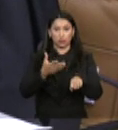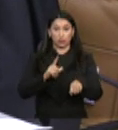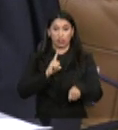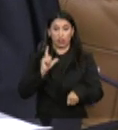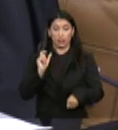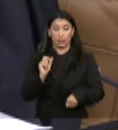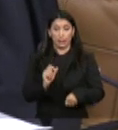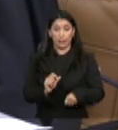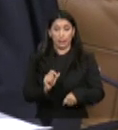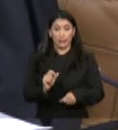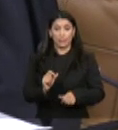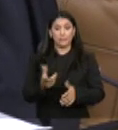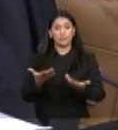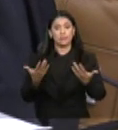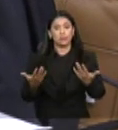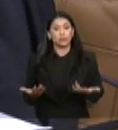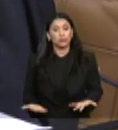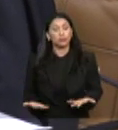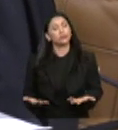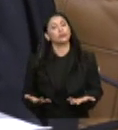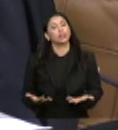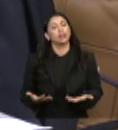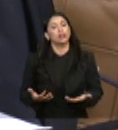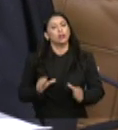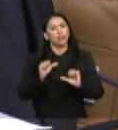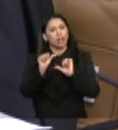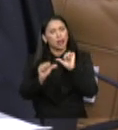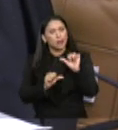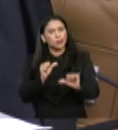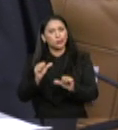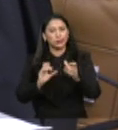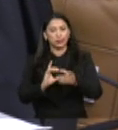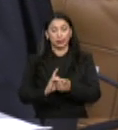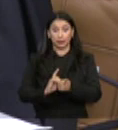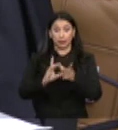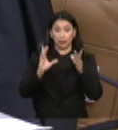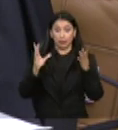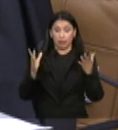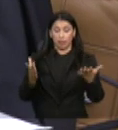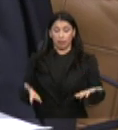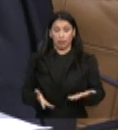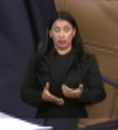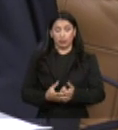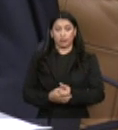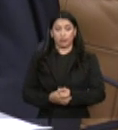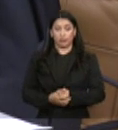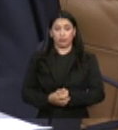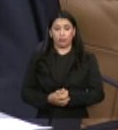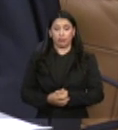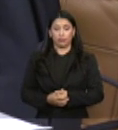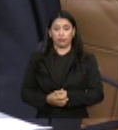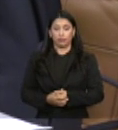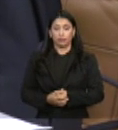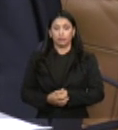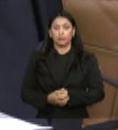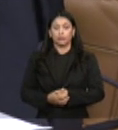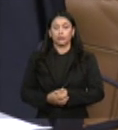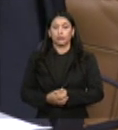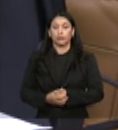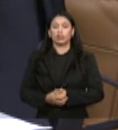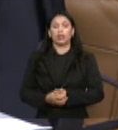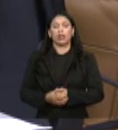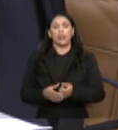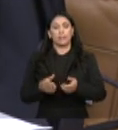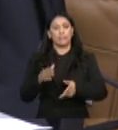consigo de um lado a restauração da democracia aperta a Participação Popular